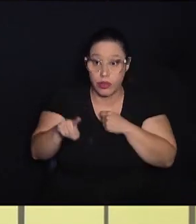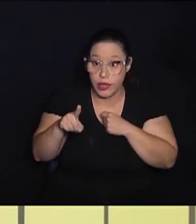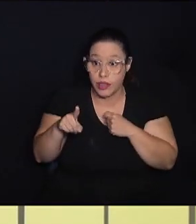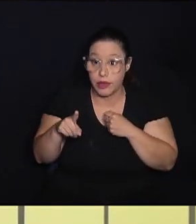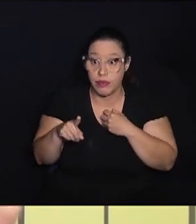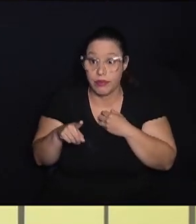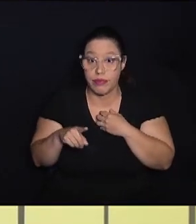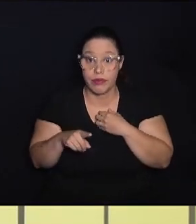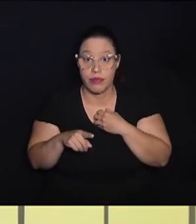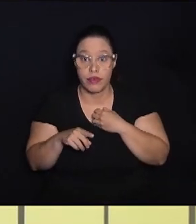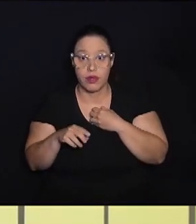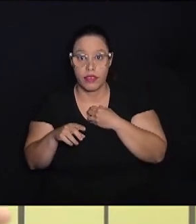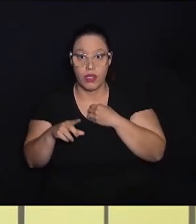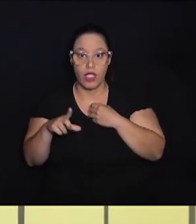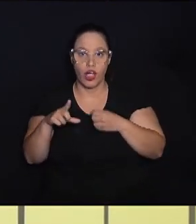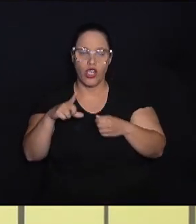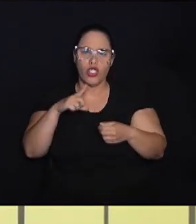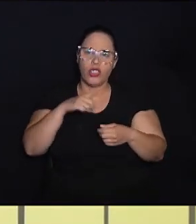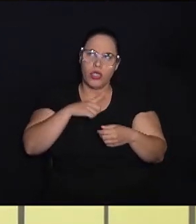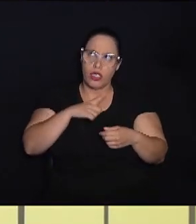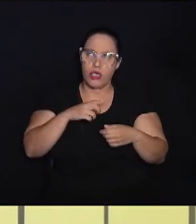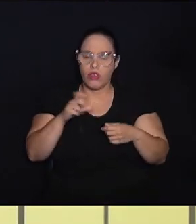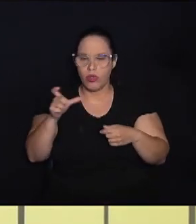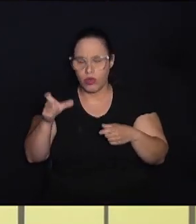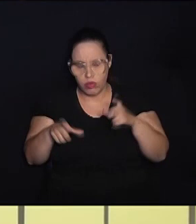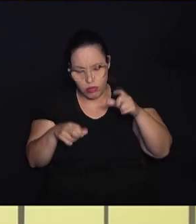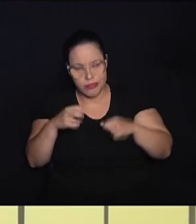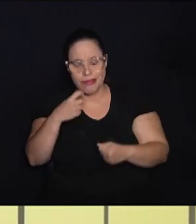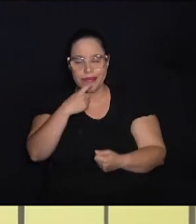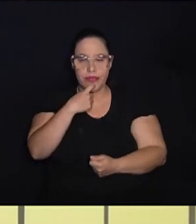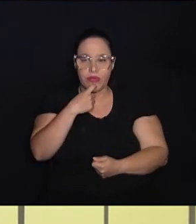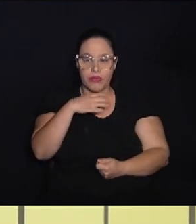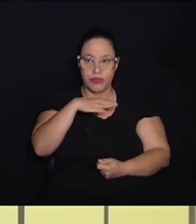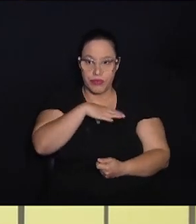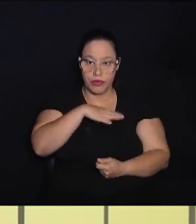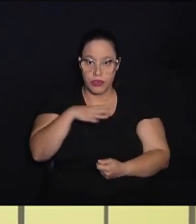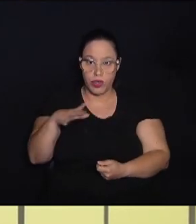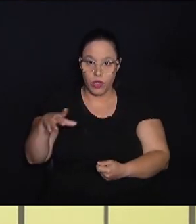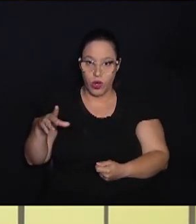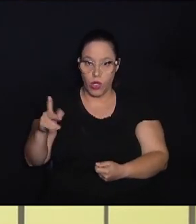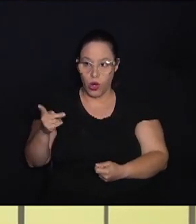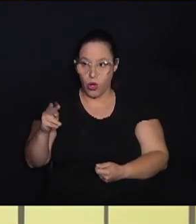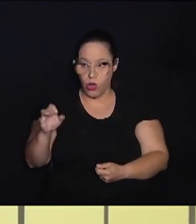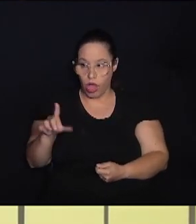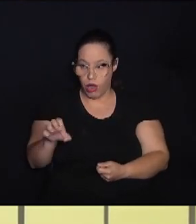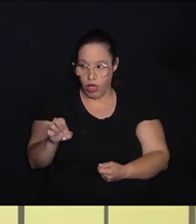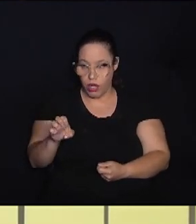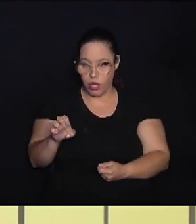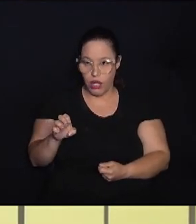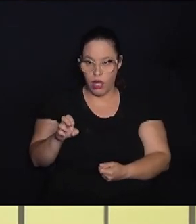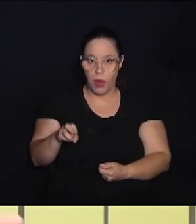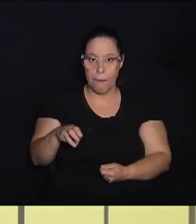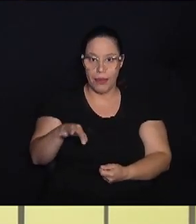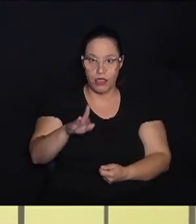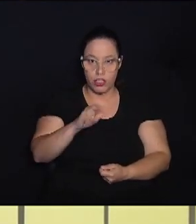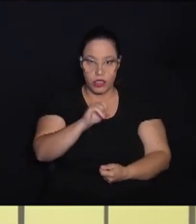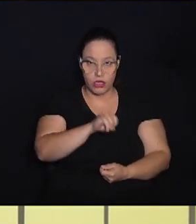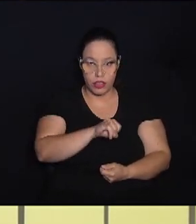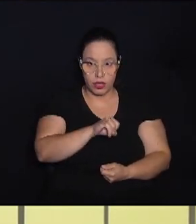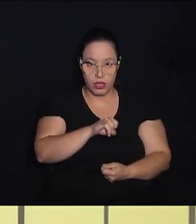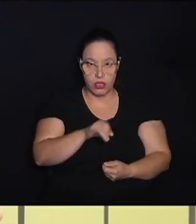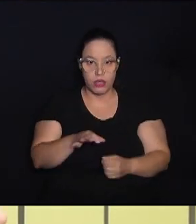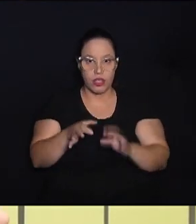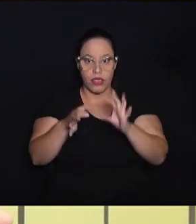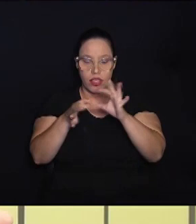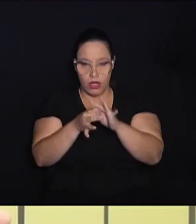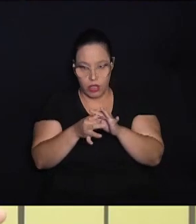gente já tentou organizar um evento ou outro aqui pela região de Campinas né que a gente chamou de rolê mistifório Ah que legal e agora a gente tem uma parceria com